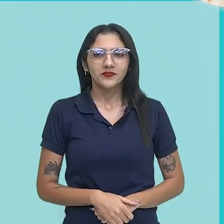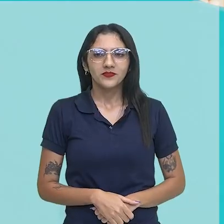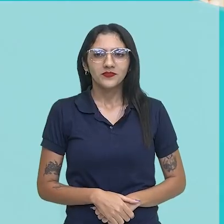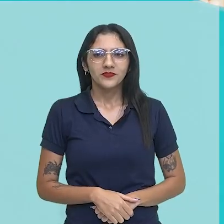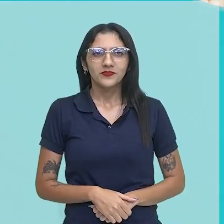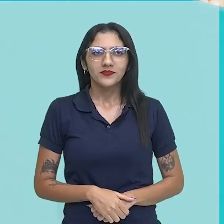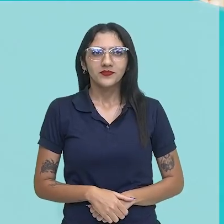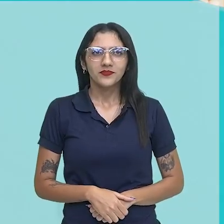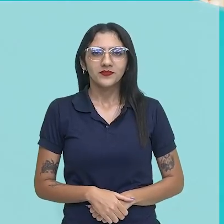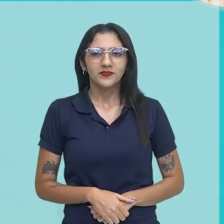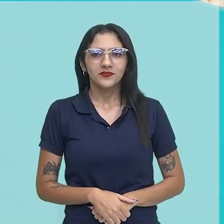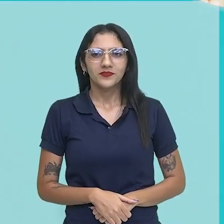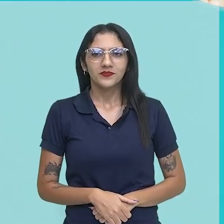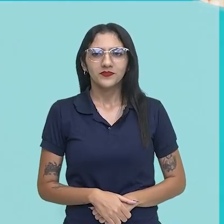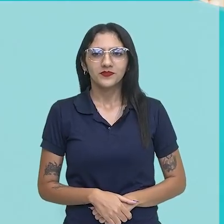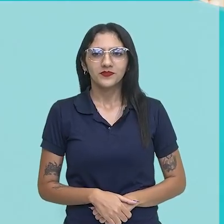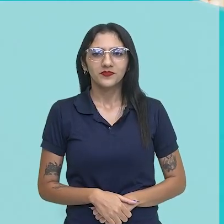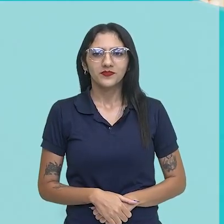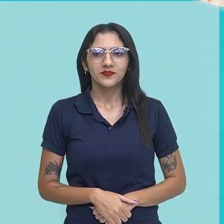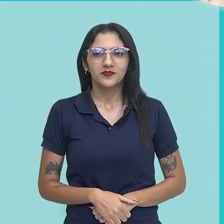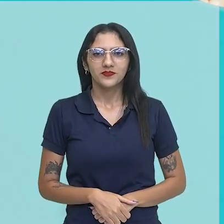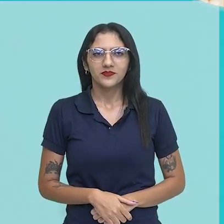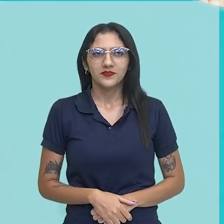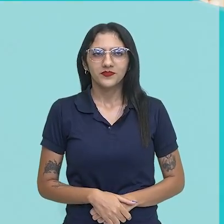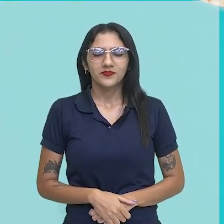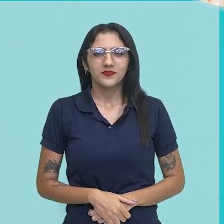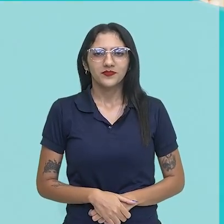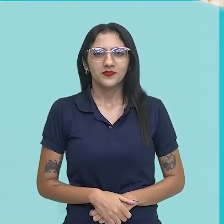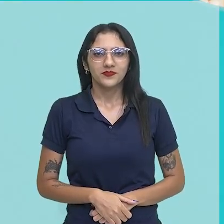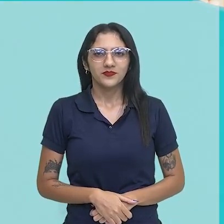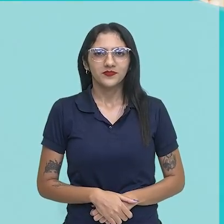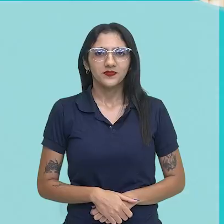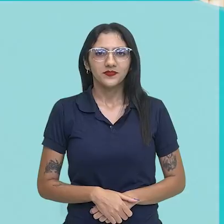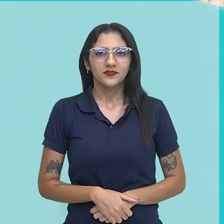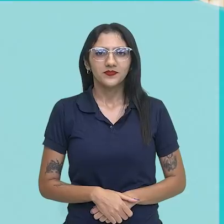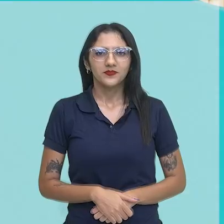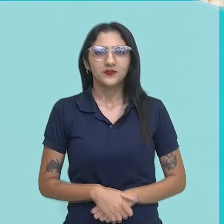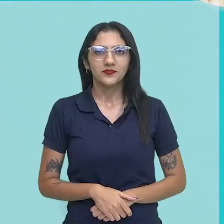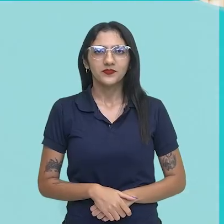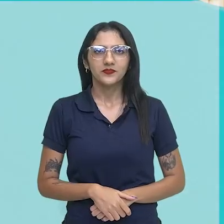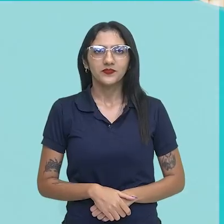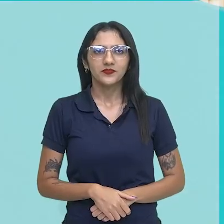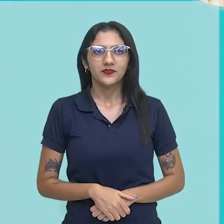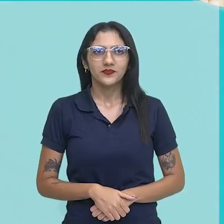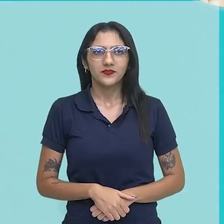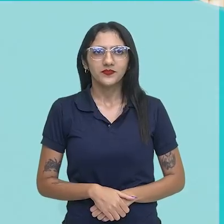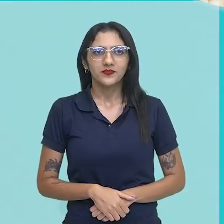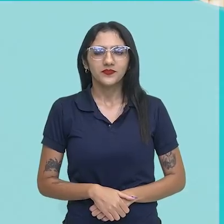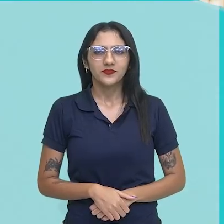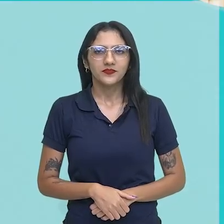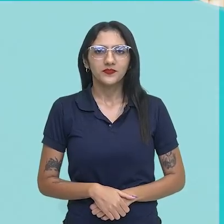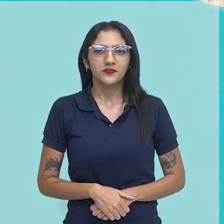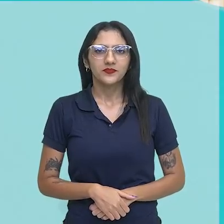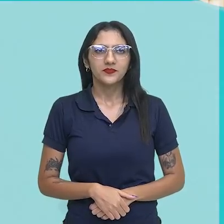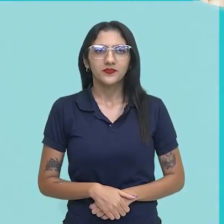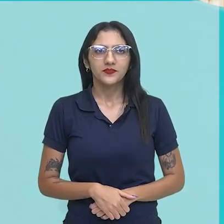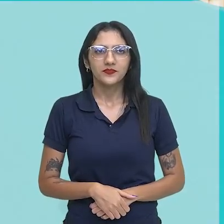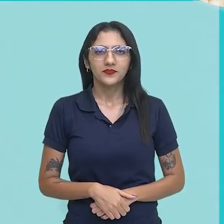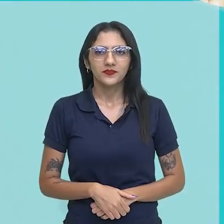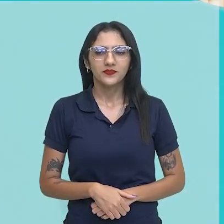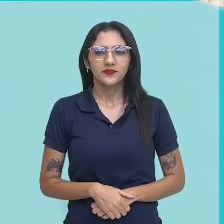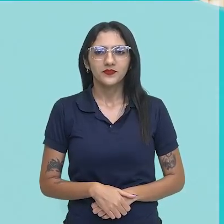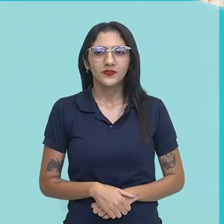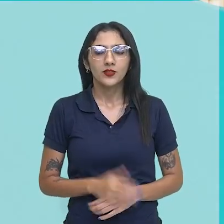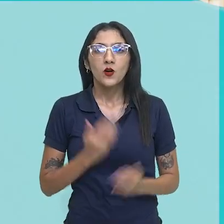na atribuição de semelhanças também, vamos verificar aqui, entre duas palavras ou expressões